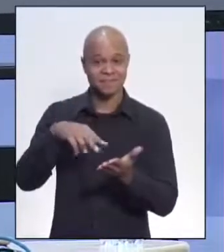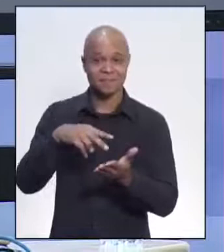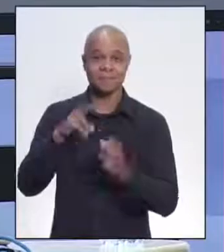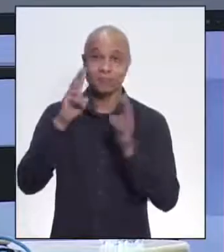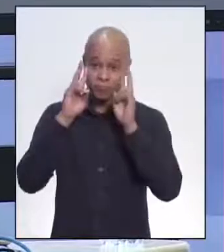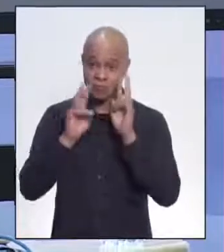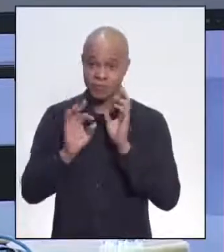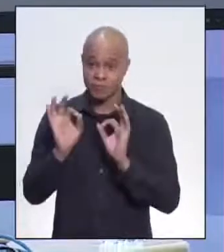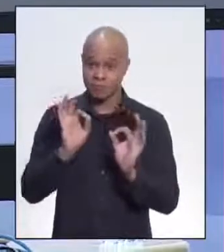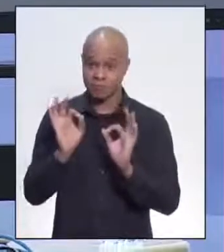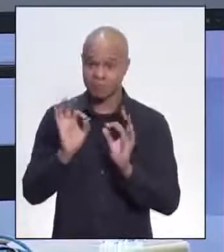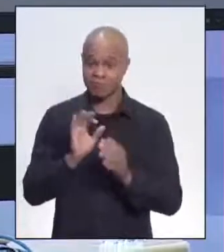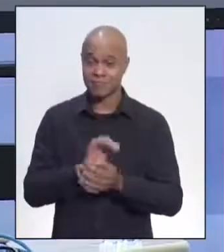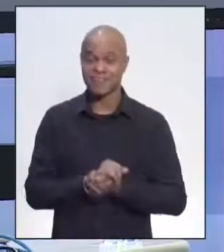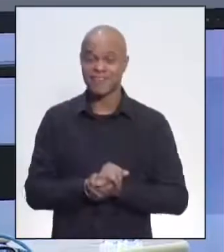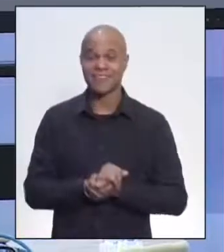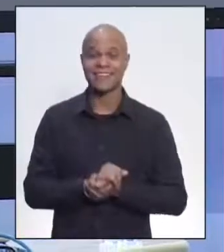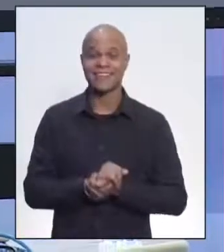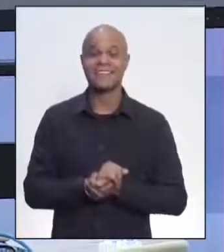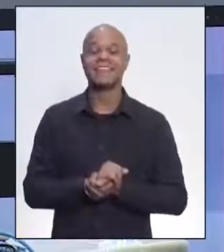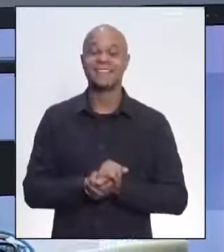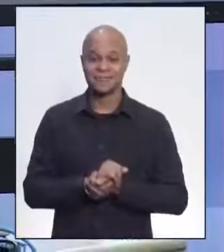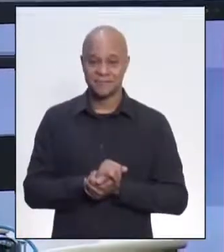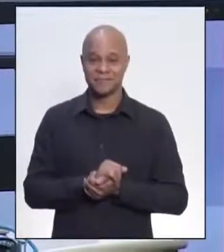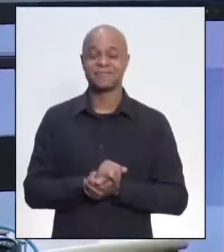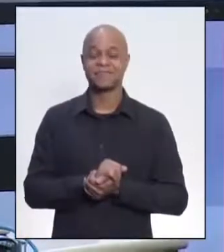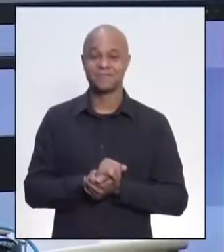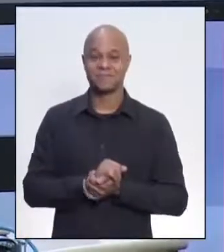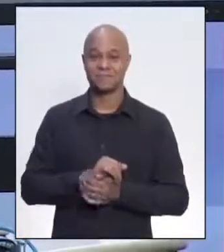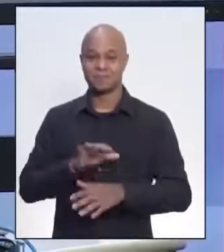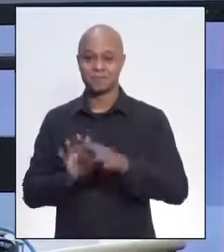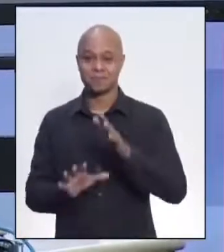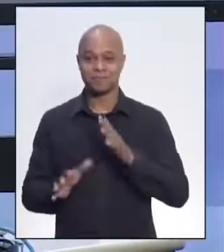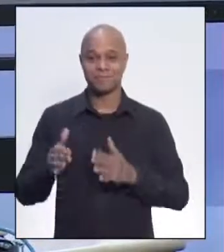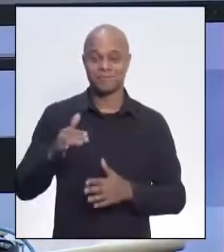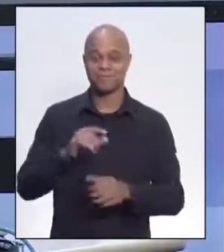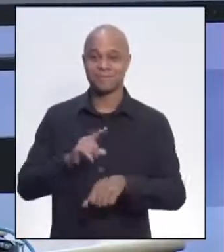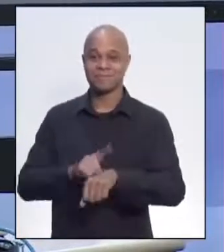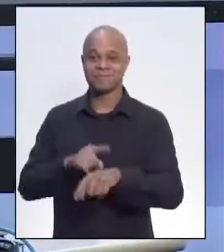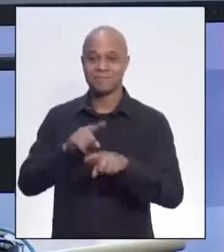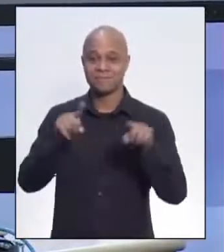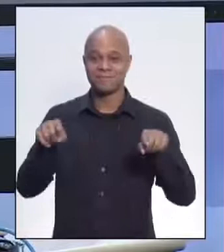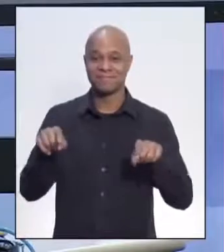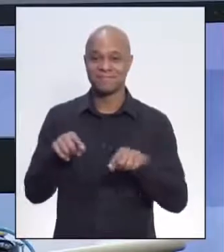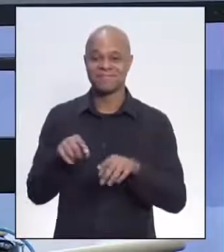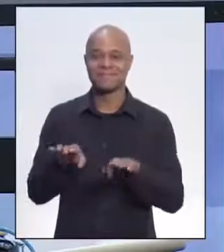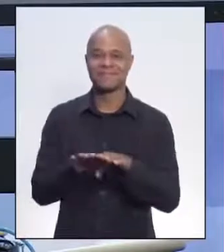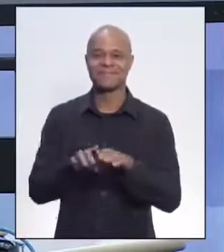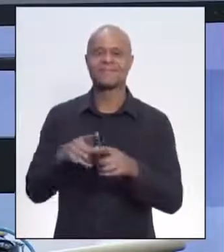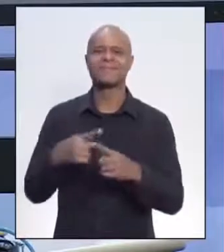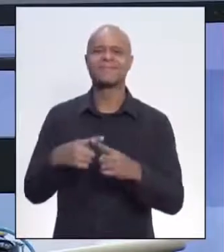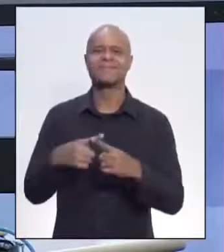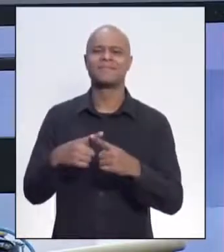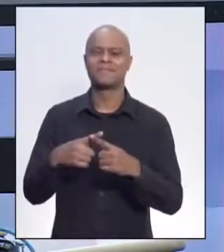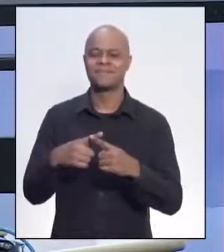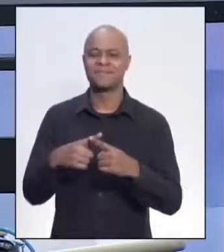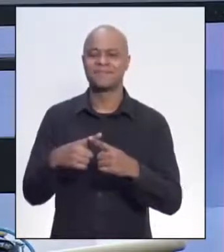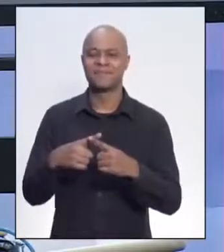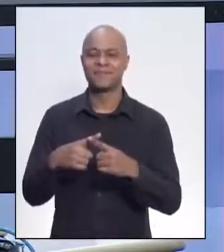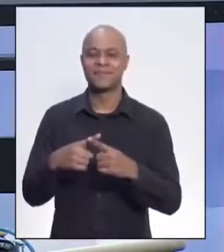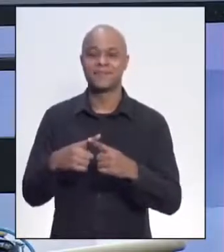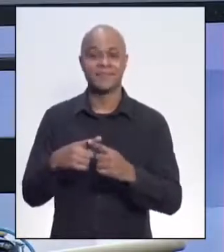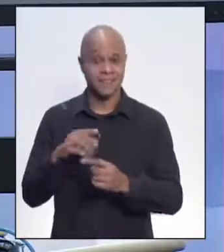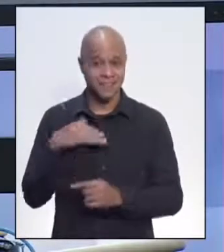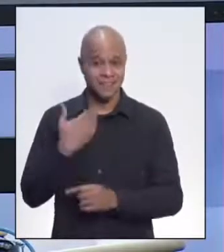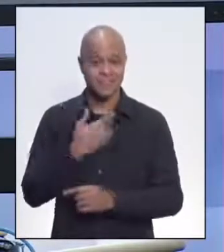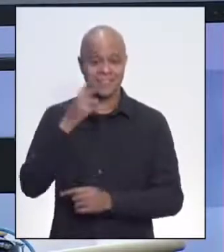Prestaram atenção, turma? Na dança, nos movimentos, tempo, espaço. Por quê? Porque a gente ainda vai assistir mais